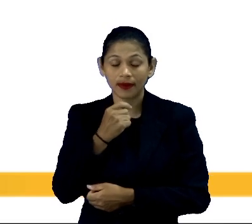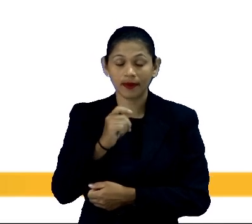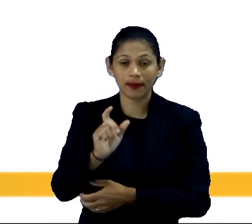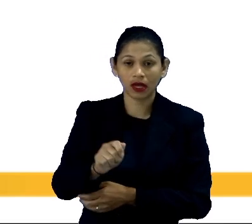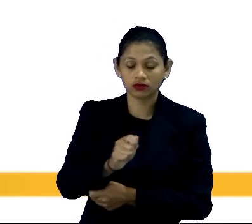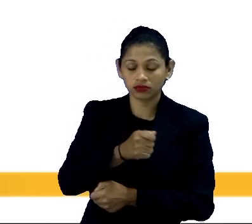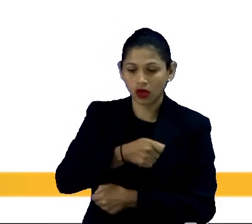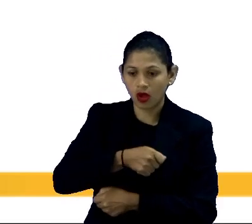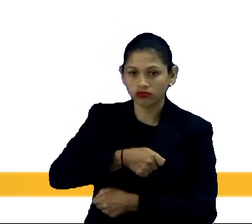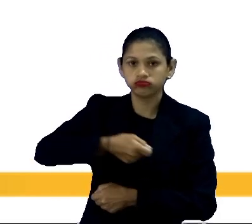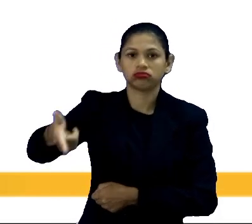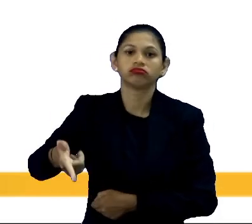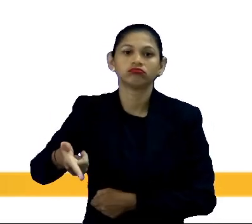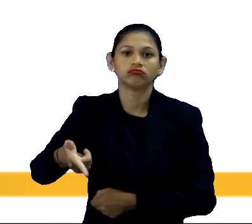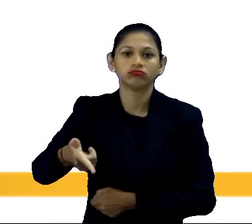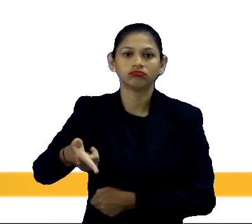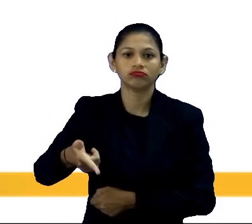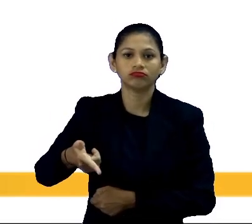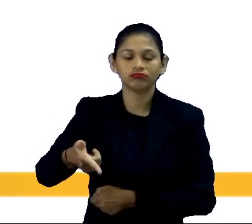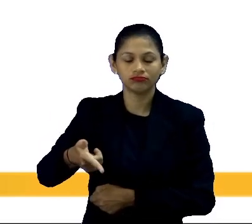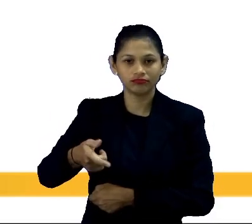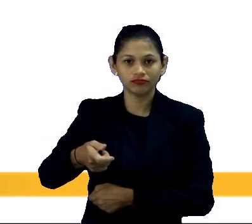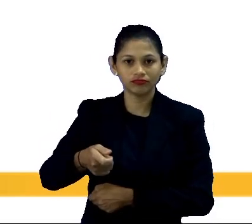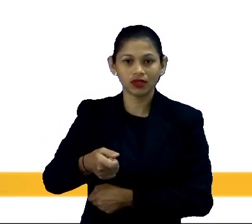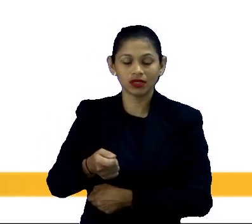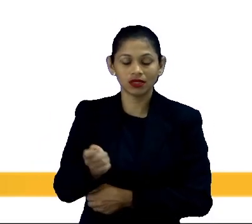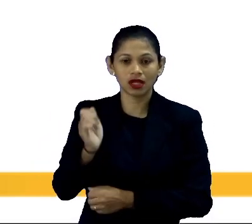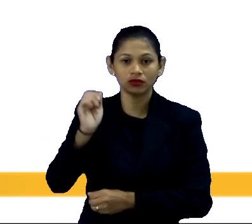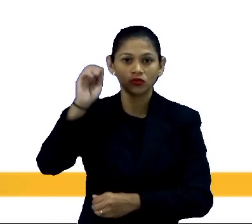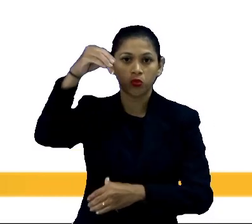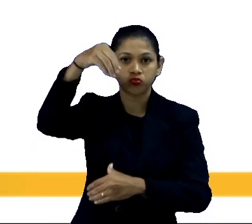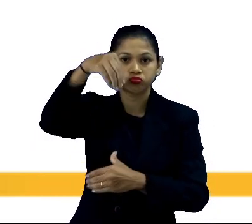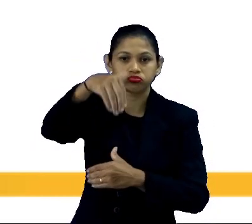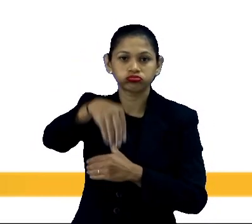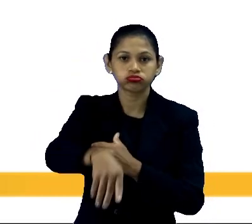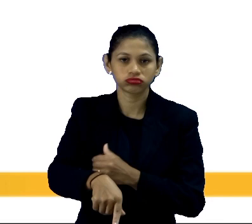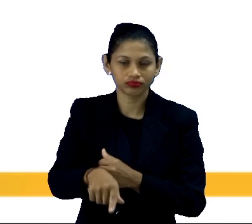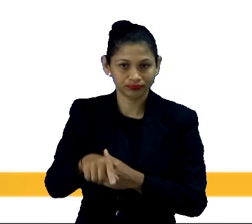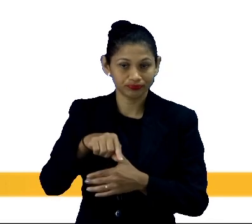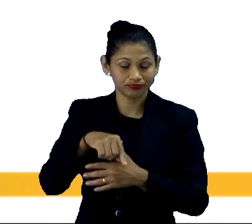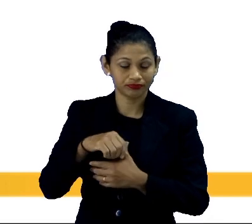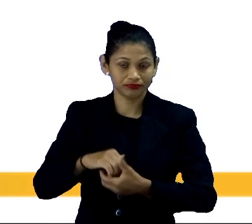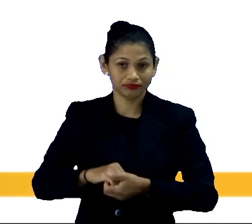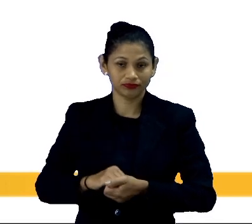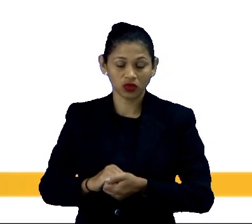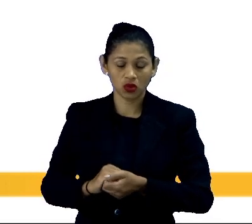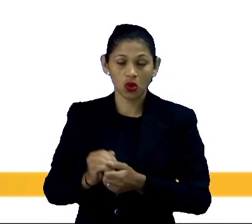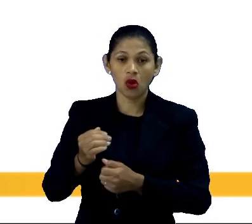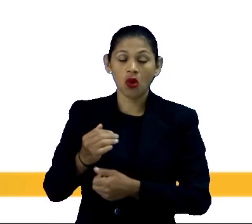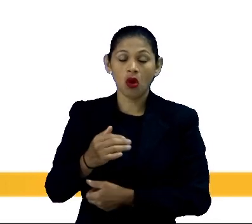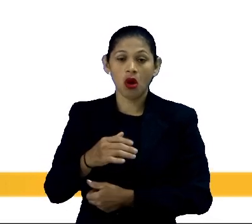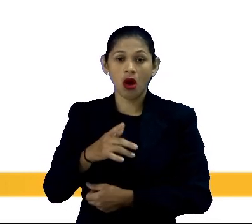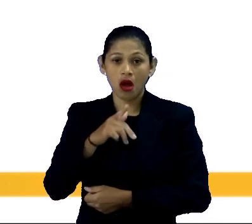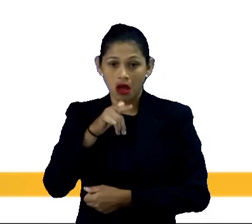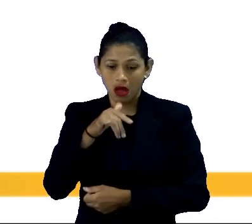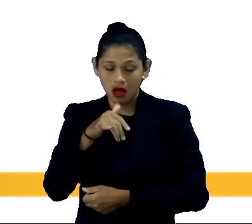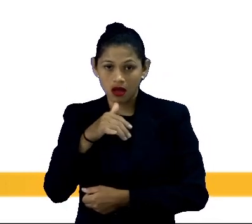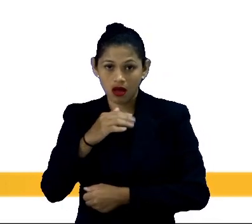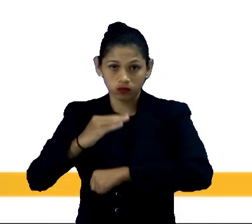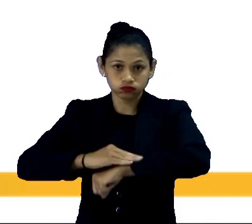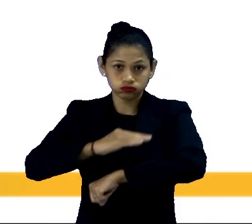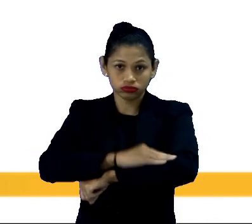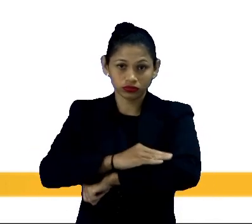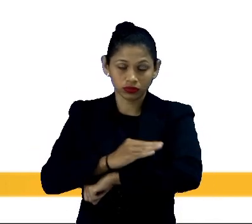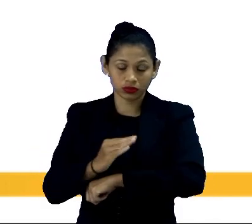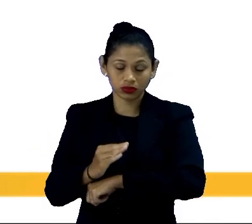perna e, xibum, rebolaram lá no meio. O sapo mergulhou, veio em cima